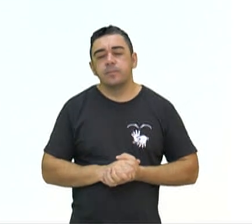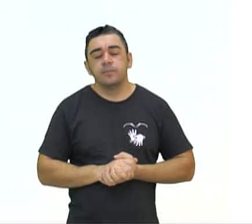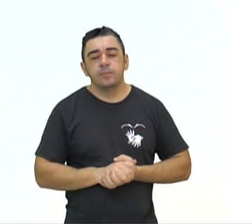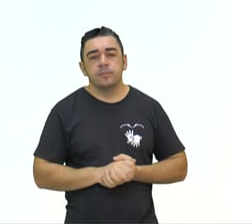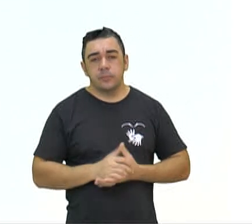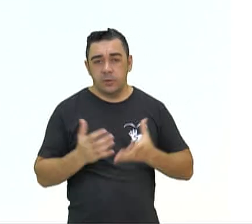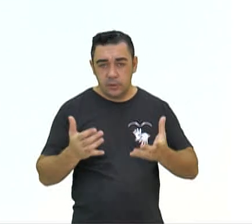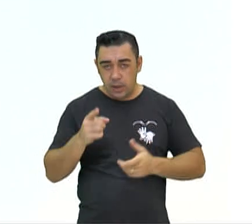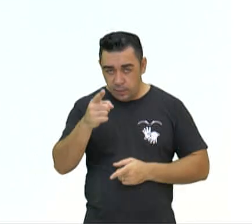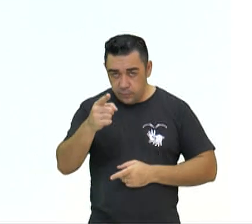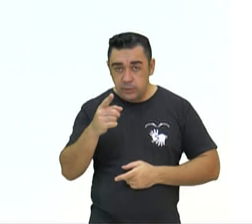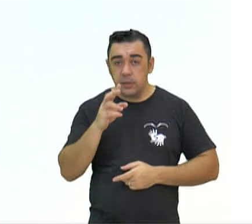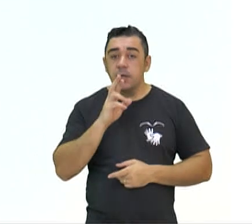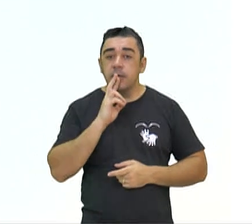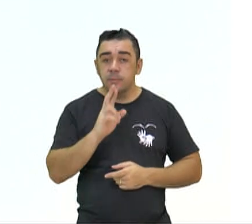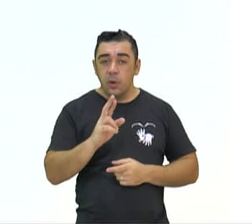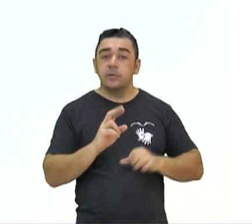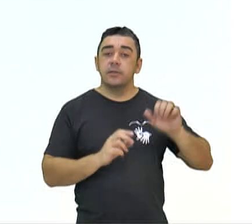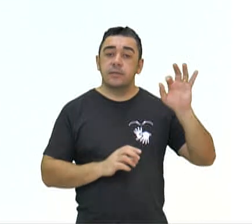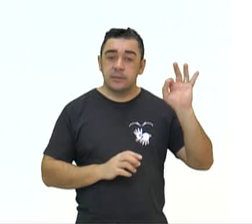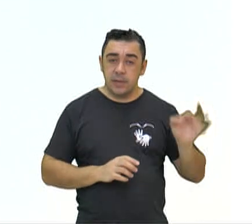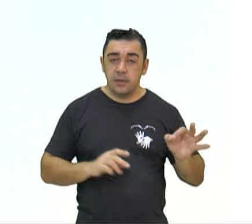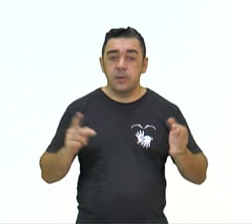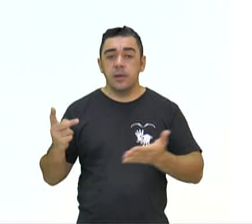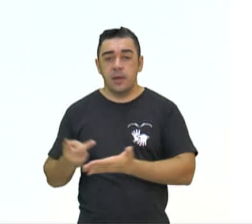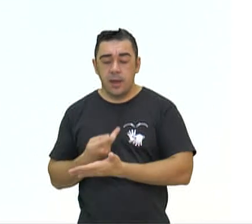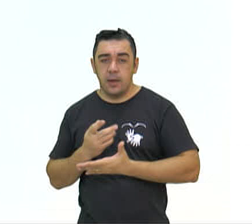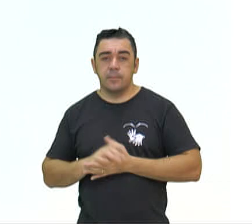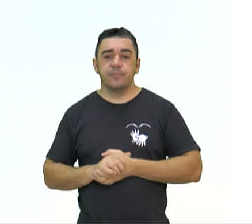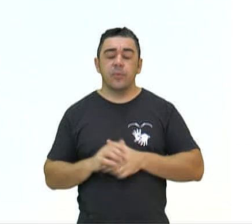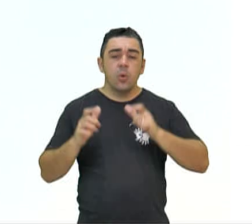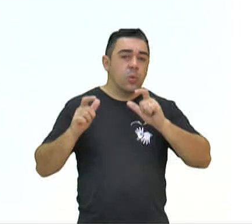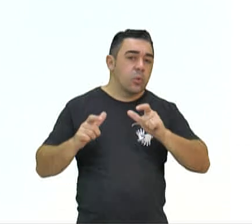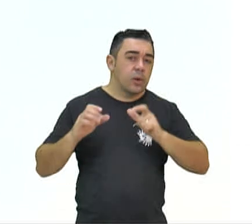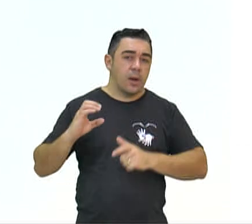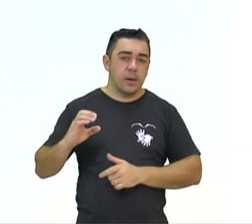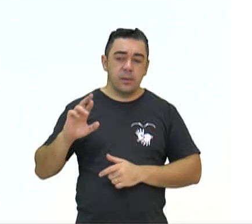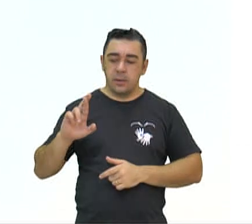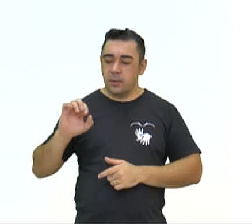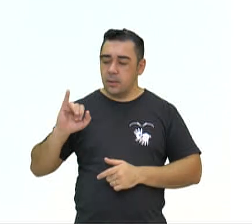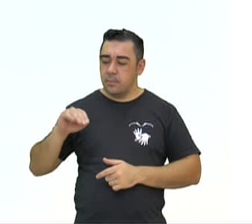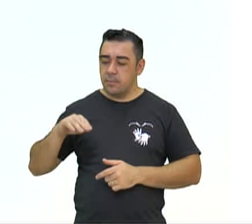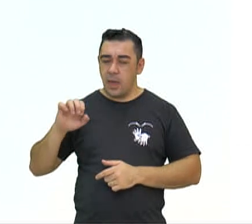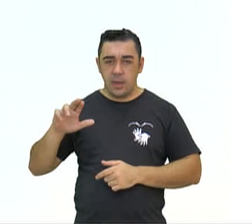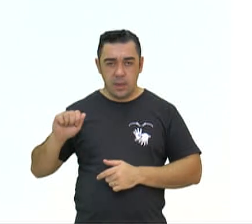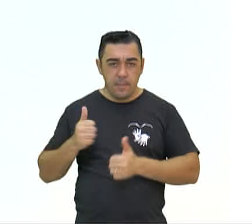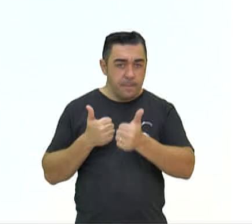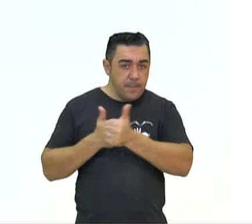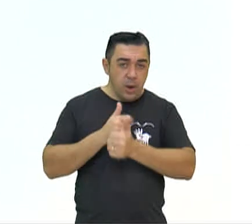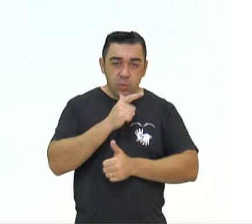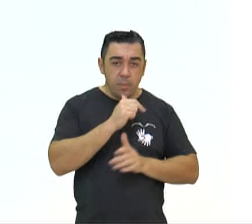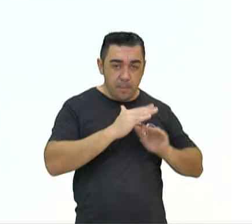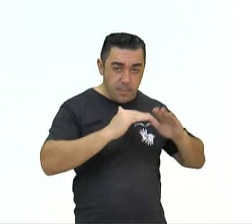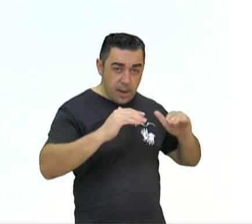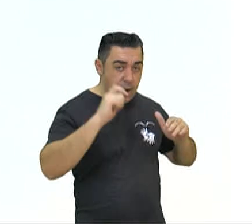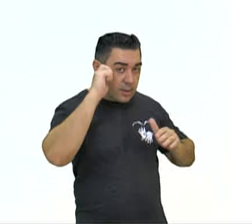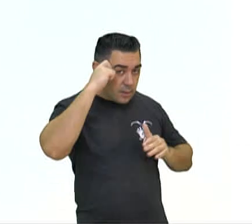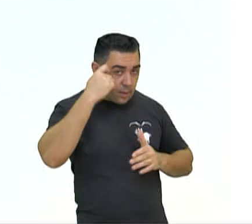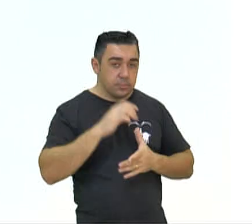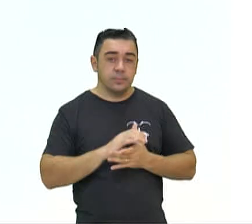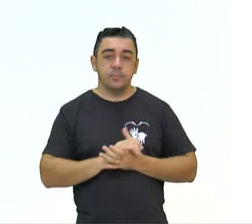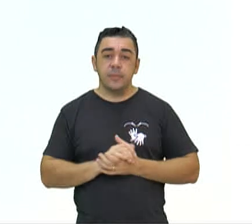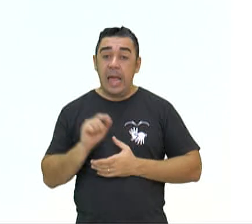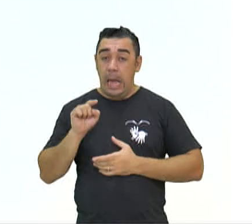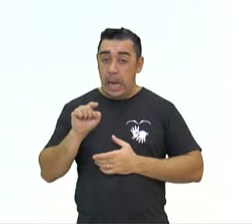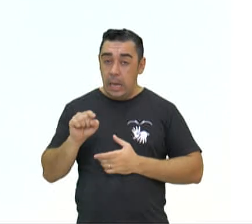Eu quero que você marque certo ou errado. A anexação da península da Crimeia, no Mar Negro, aqui no Mar Negro, é um fator